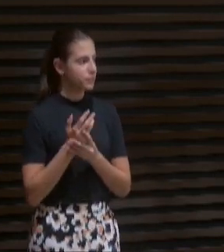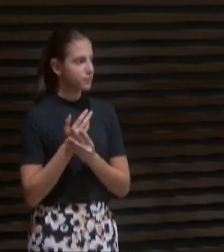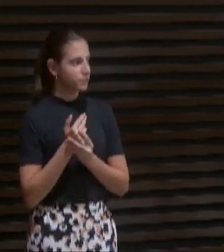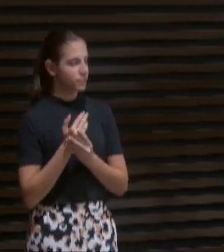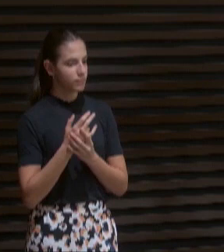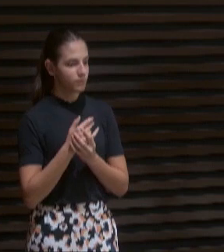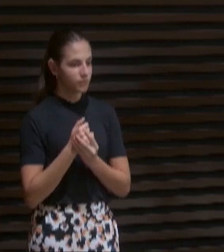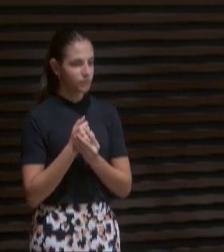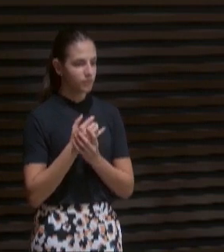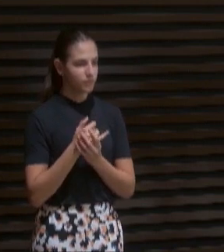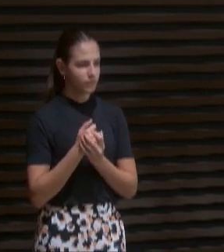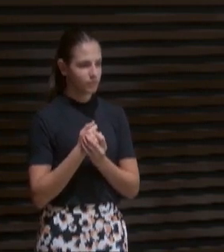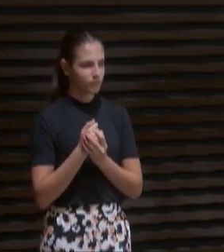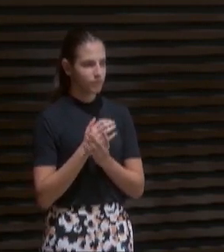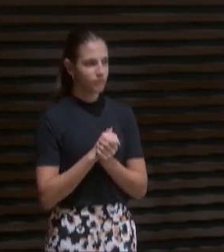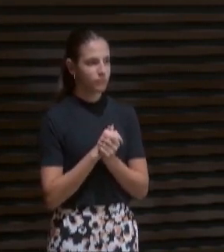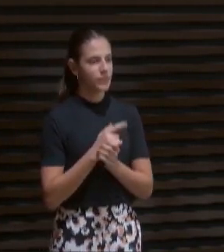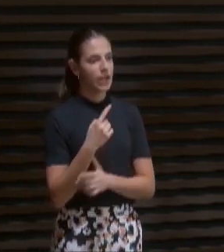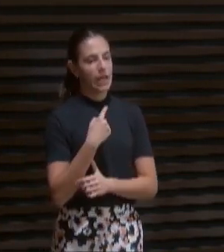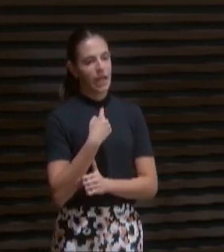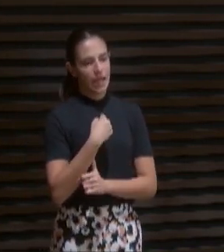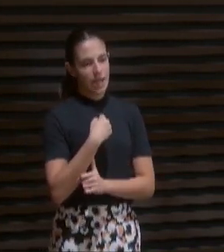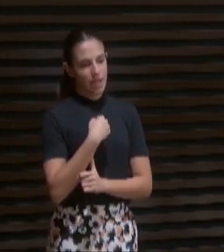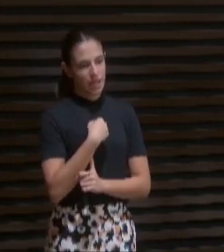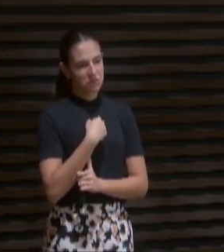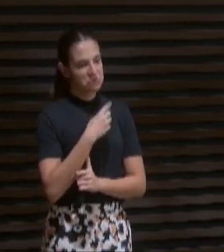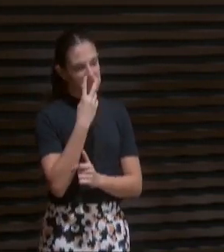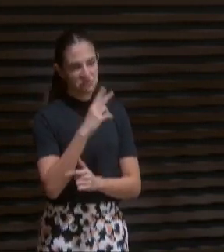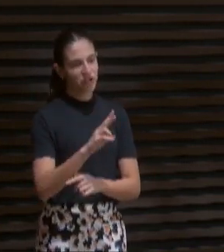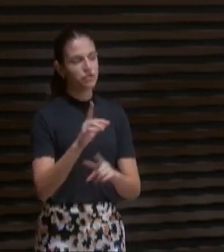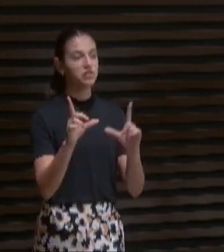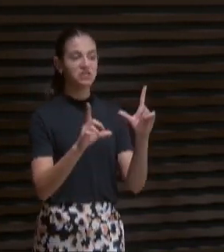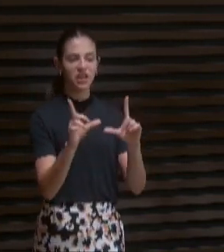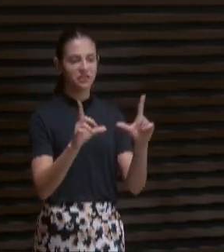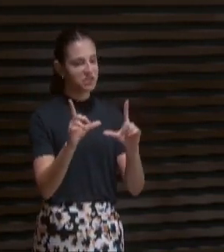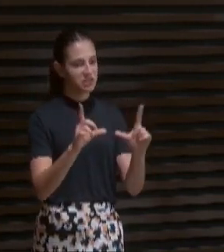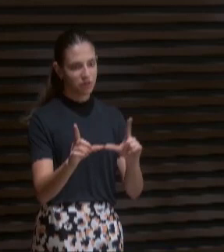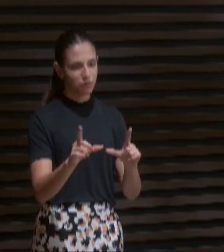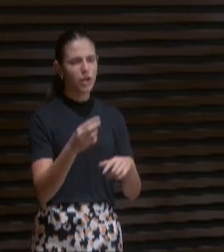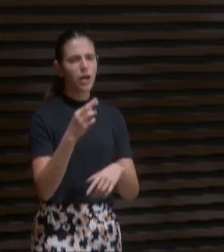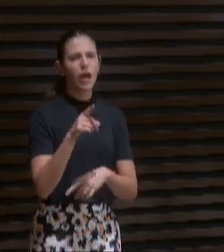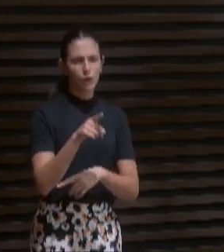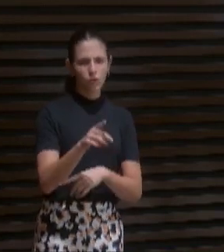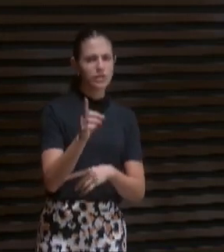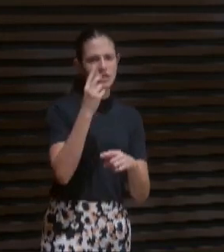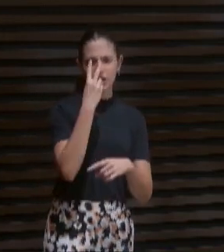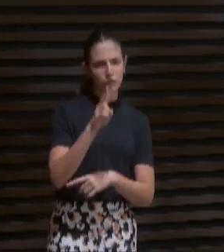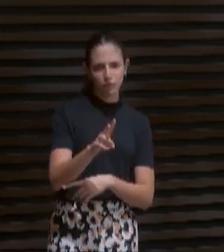Eu falei aqui que eu não vejo mais televisão, alguém disse assim, o senhor não vê nenhum filmezinho? Eu digo, às